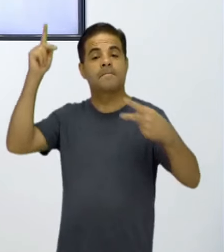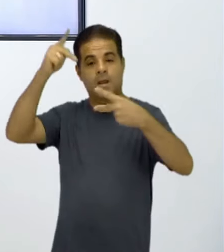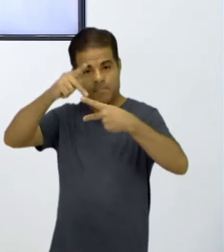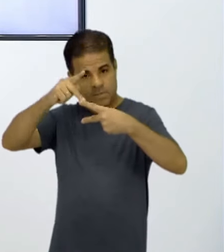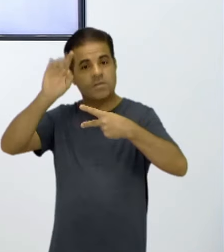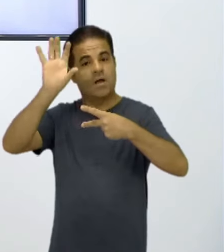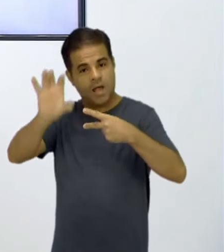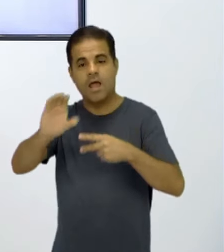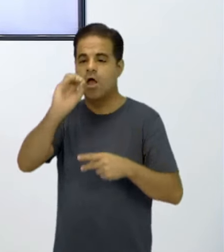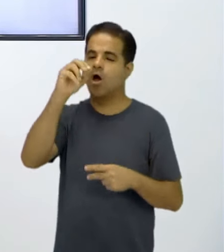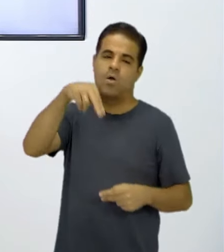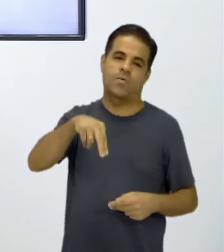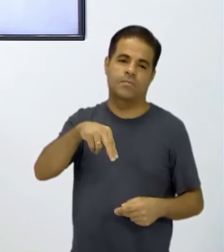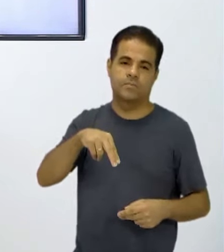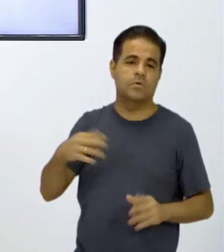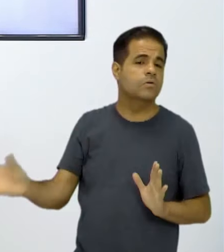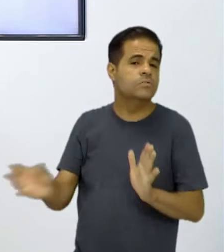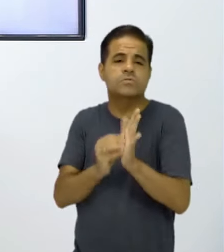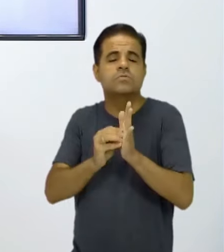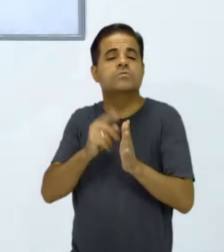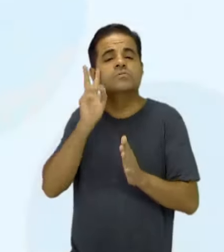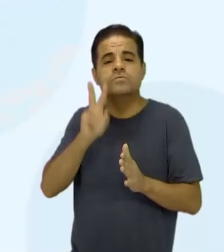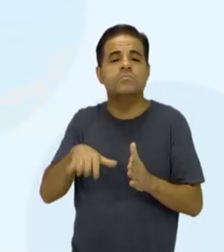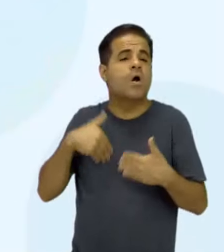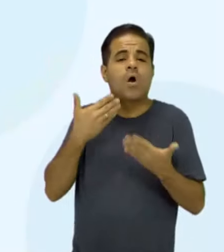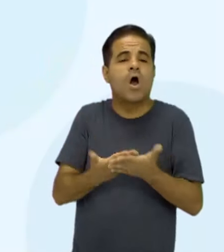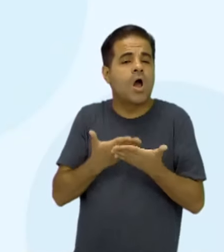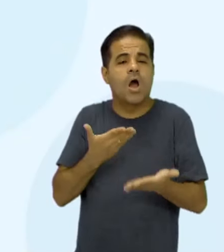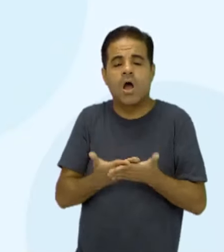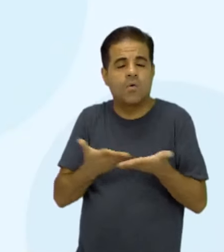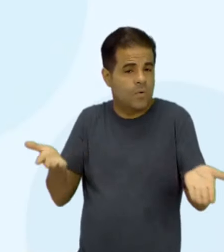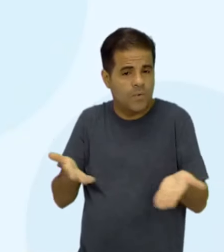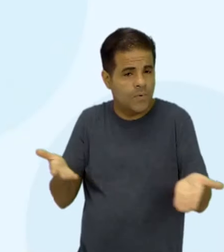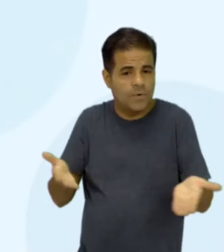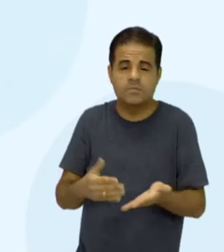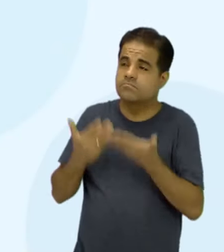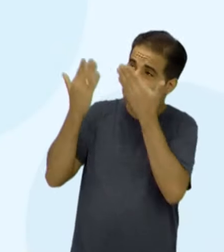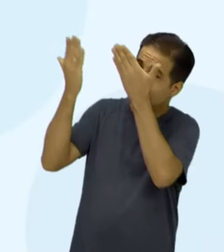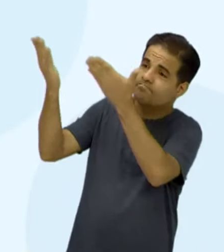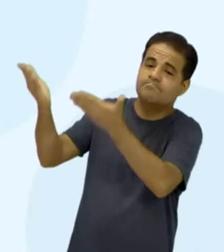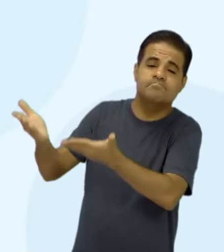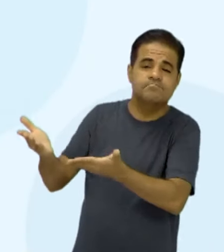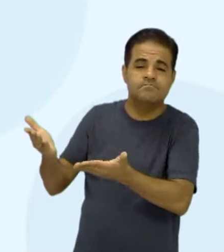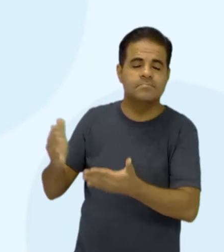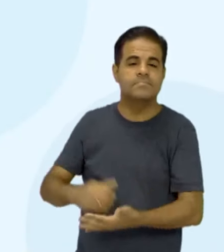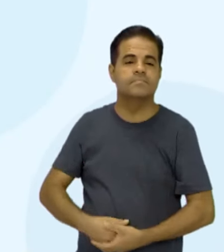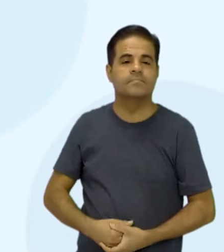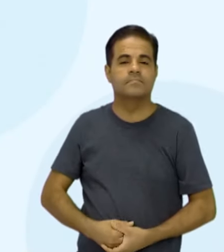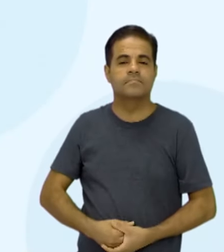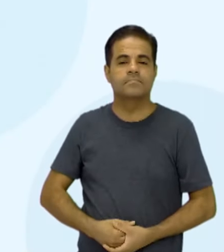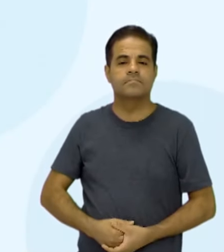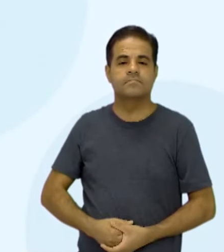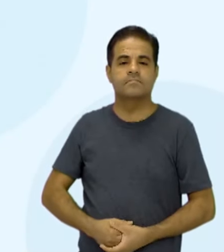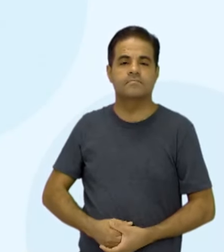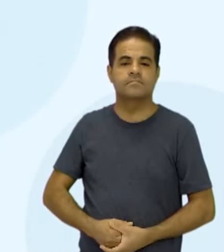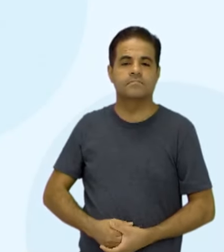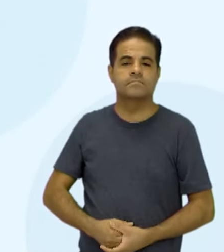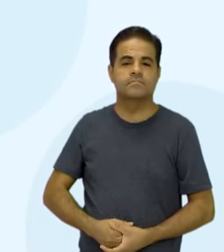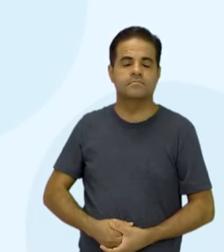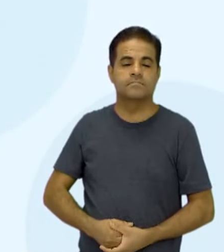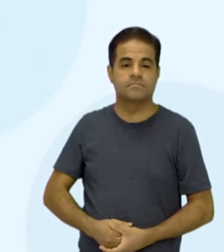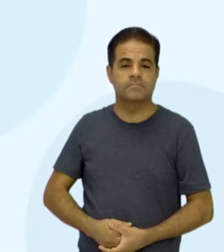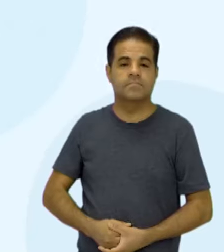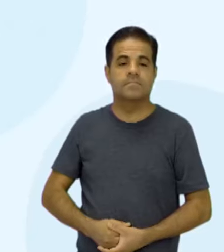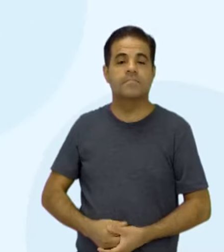ali então o que a gente viu na aula de hoje tá aqui para vocês da language também